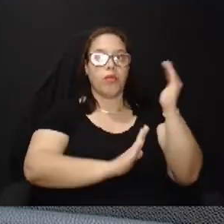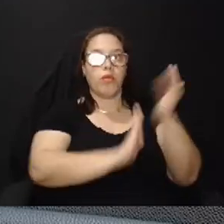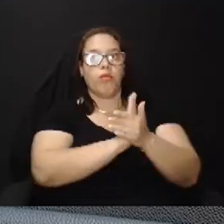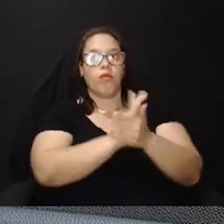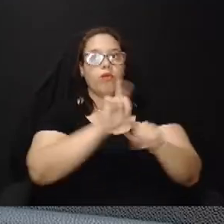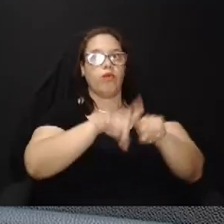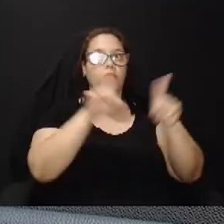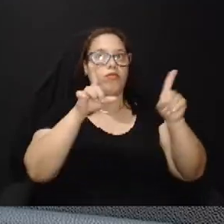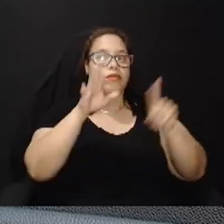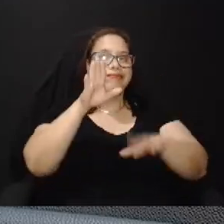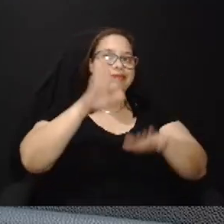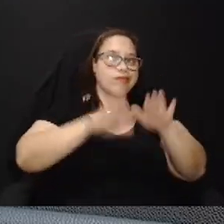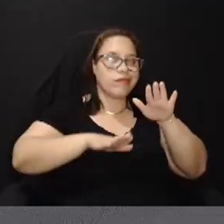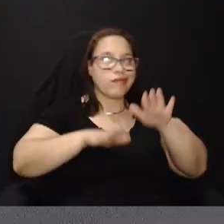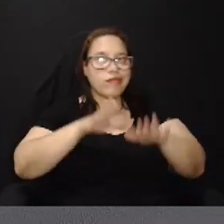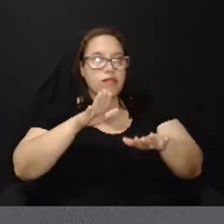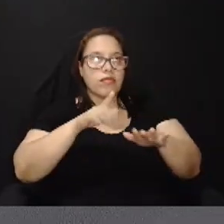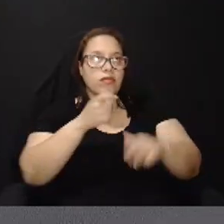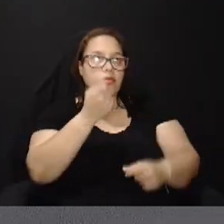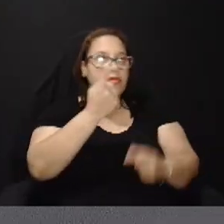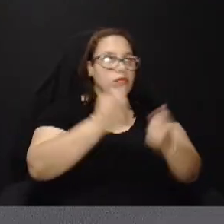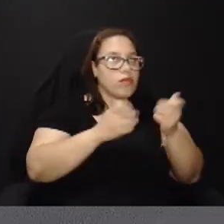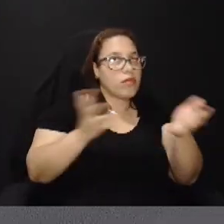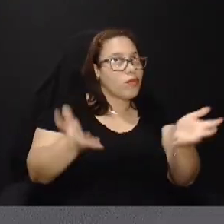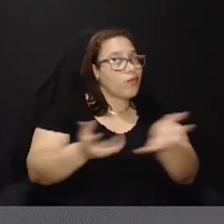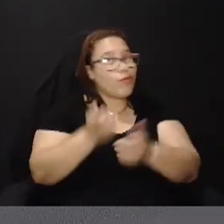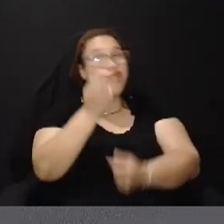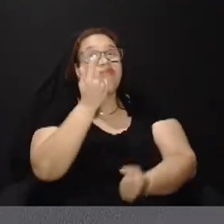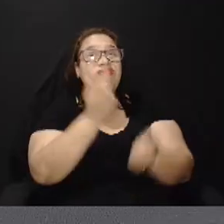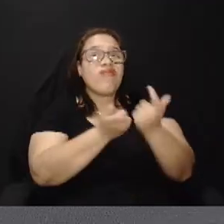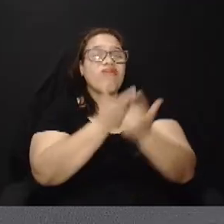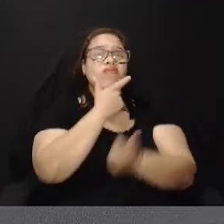que promover algum tipo de